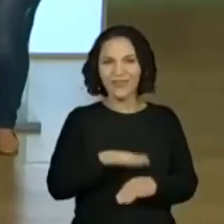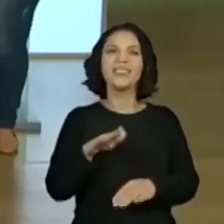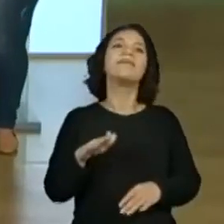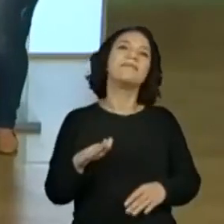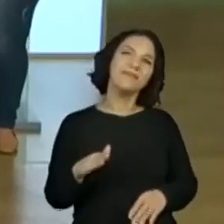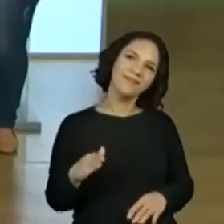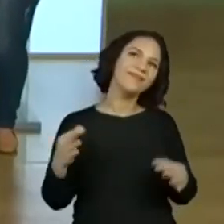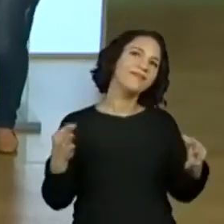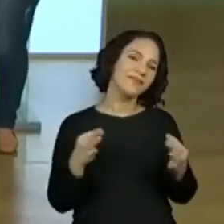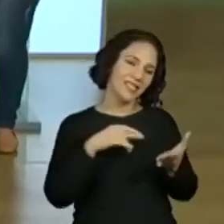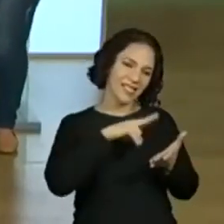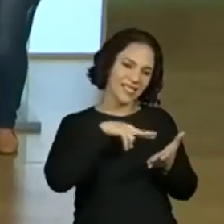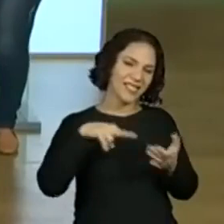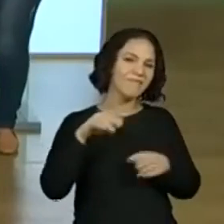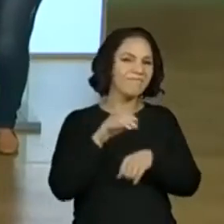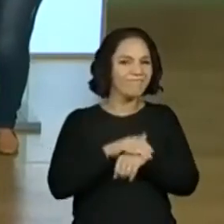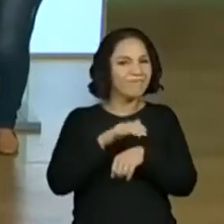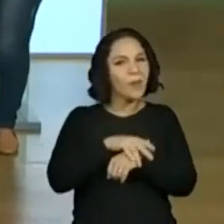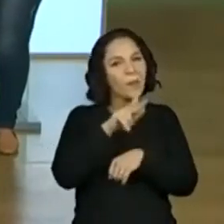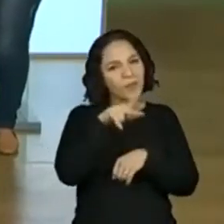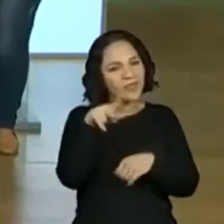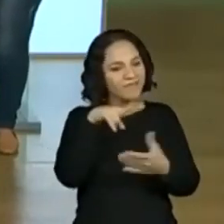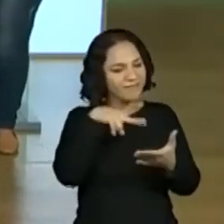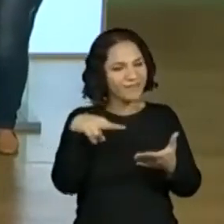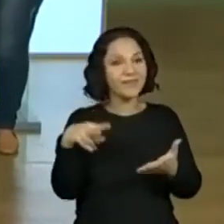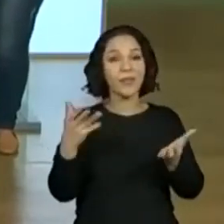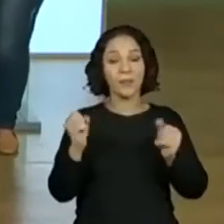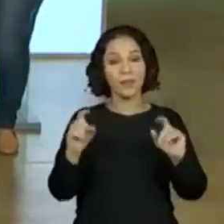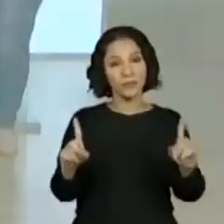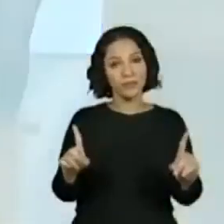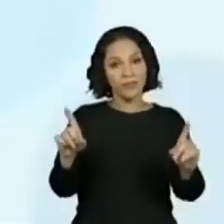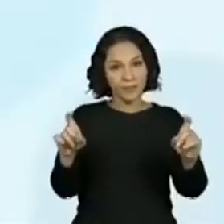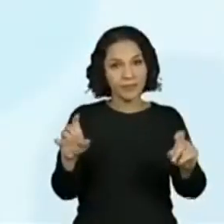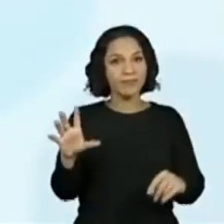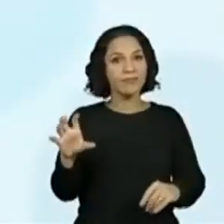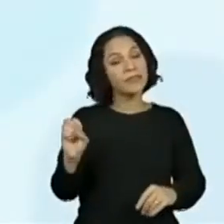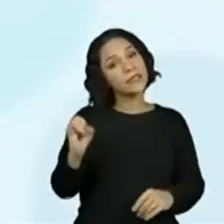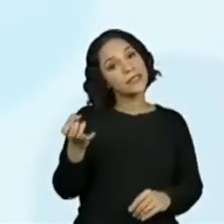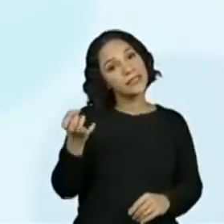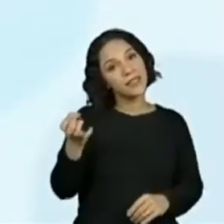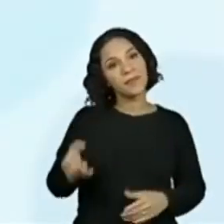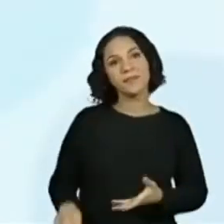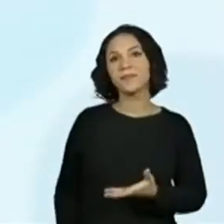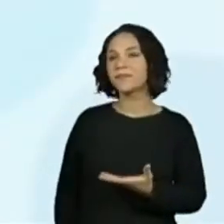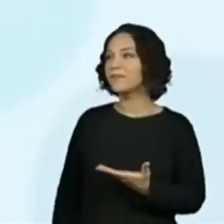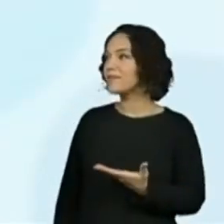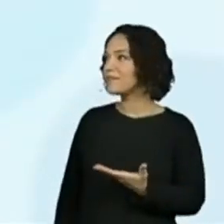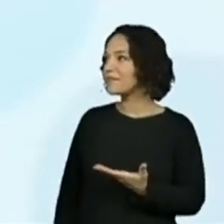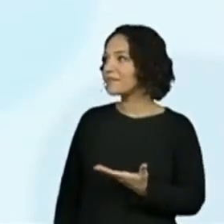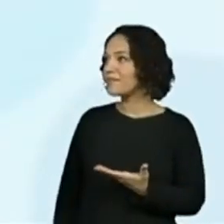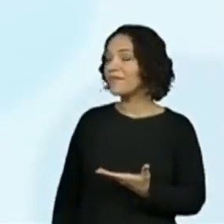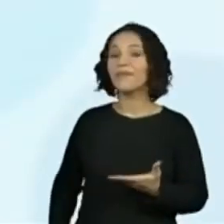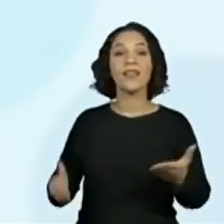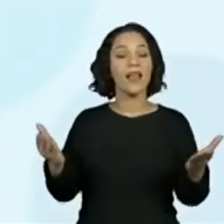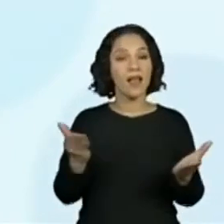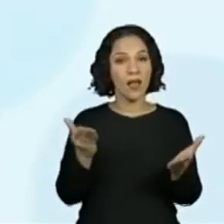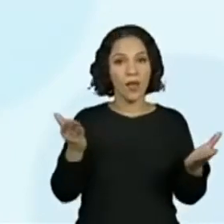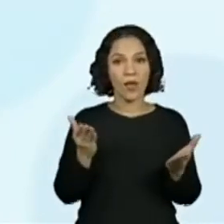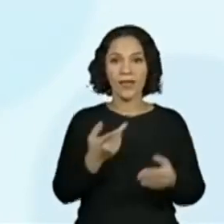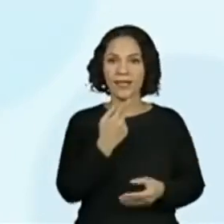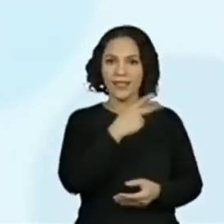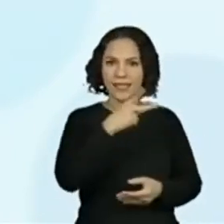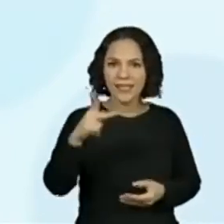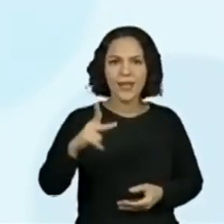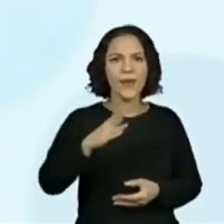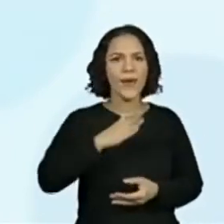Perfeito, então. Leitura feita pela professora. Professor. Print da tela e aí vocês escolham a de vocês para escrever. Isso, quem gosta da aula